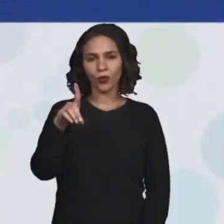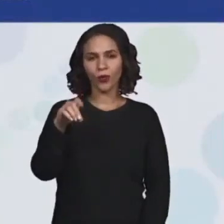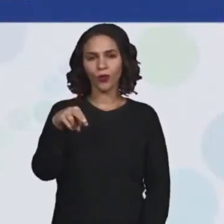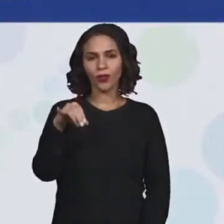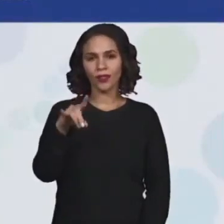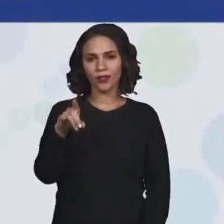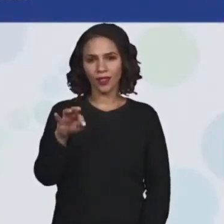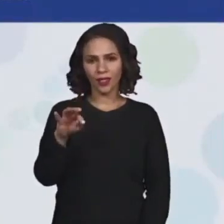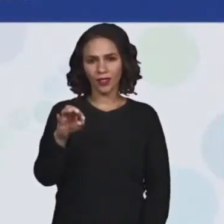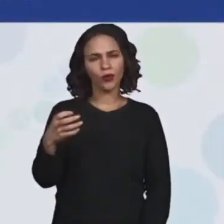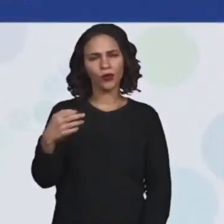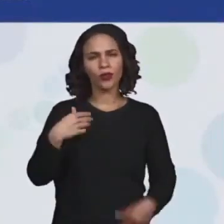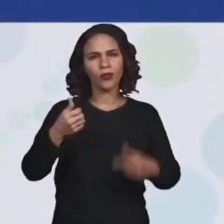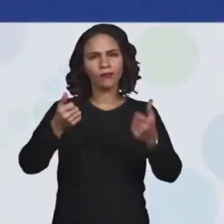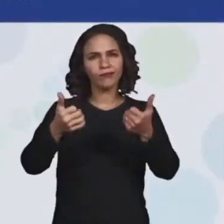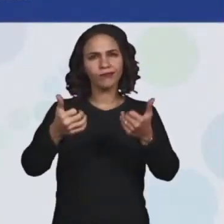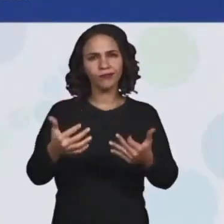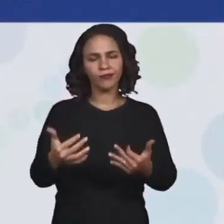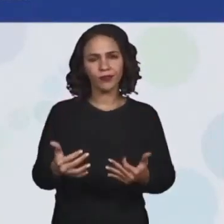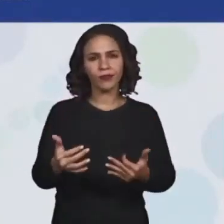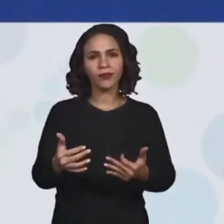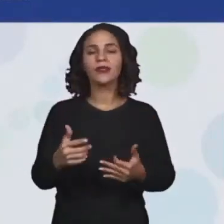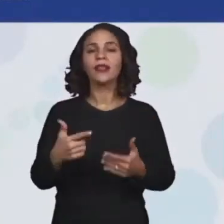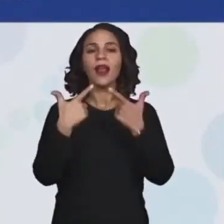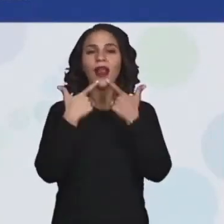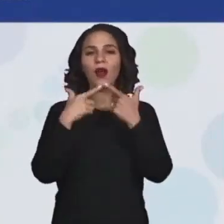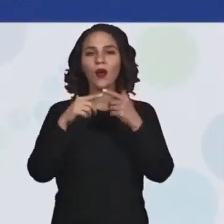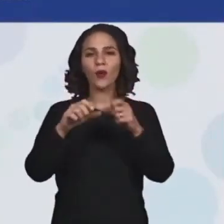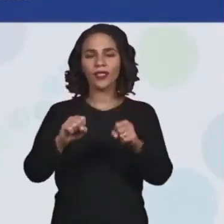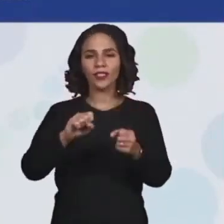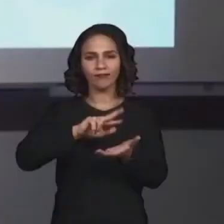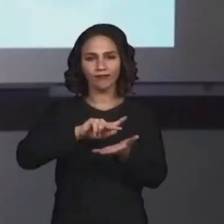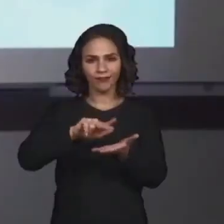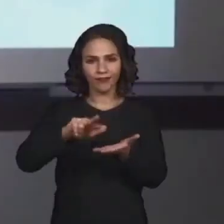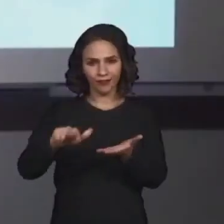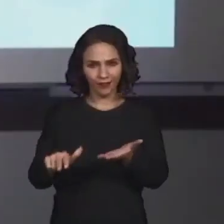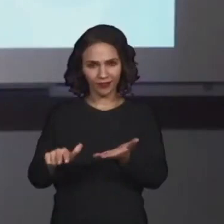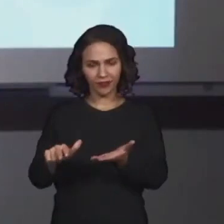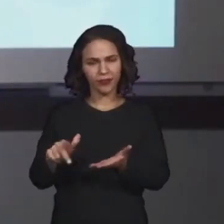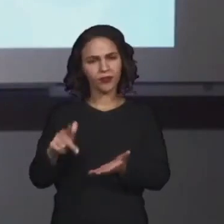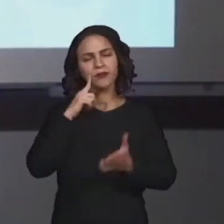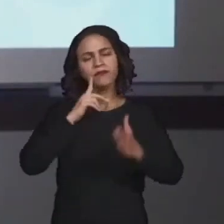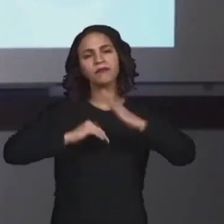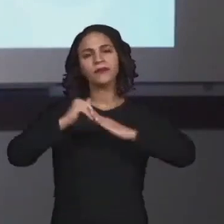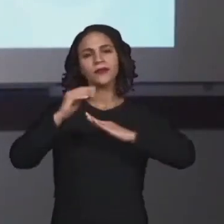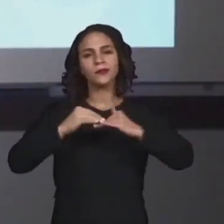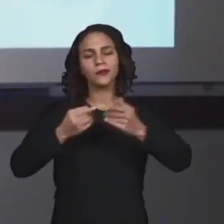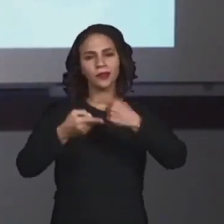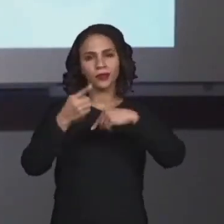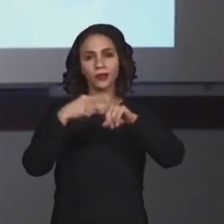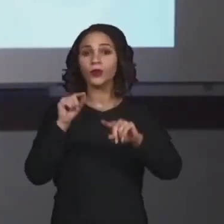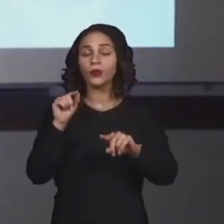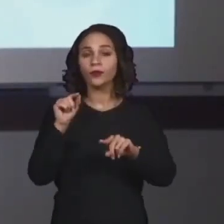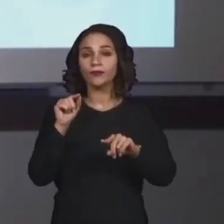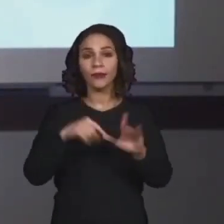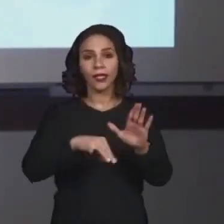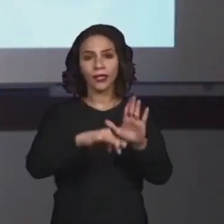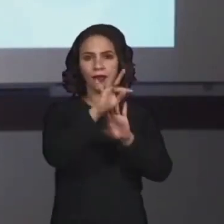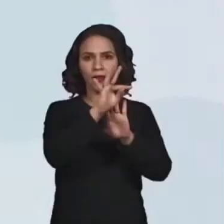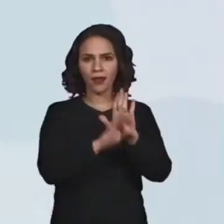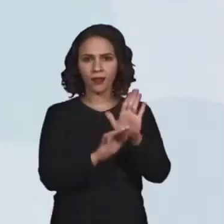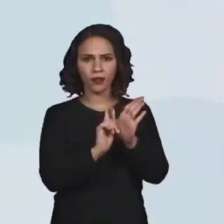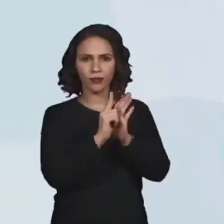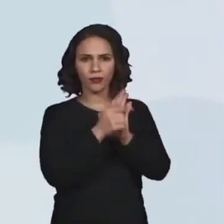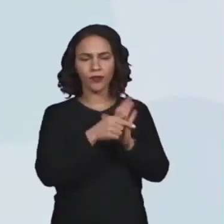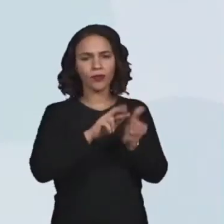variedade linguística. Vamos ver então a habilidade? Reconhecer em textos de diferentes